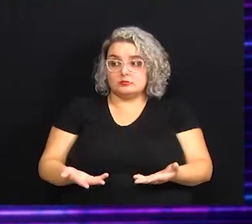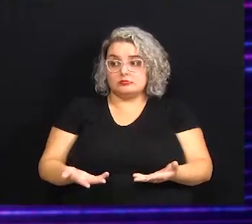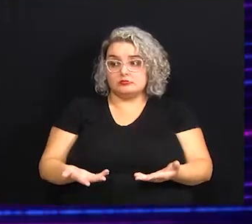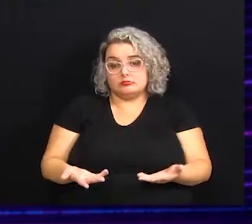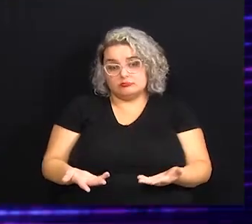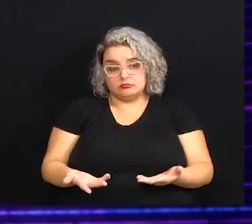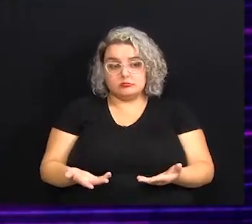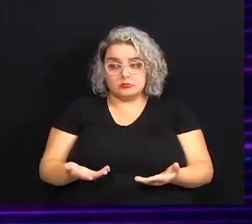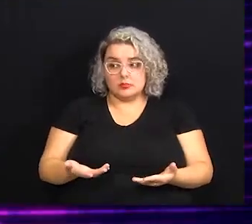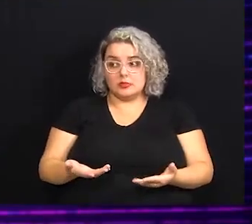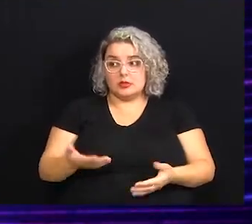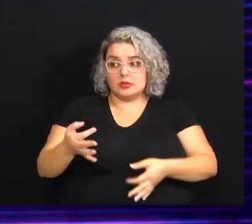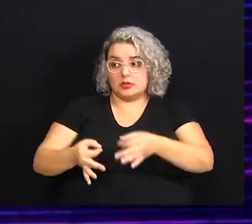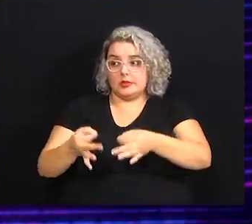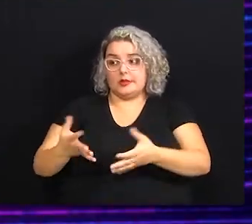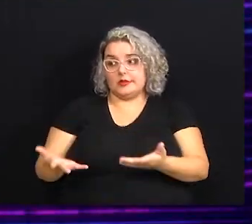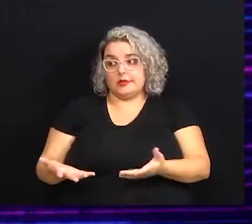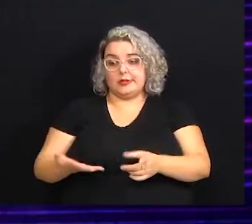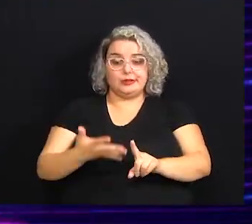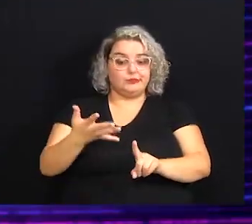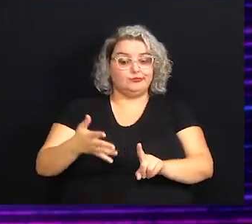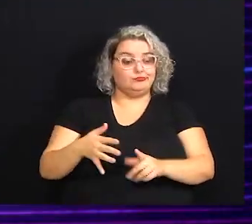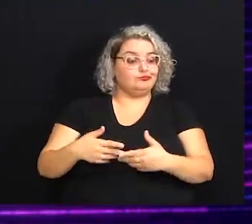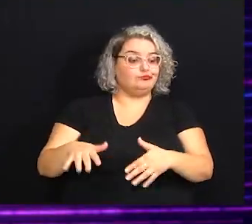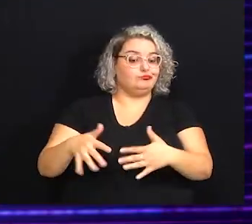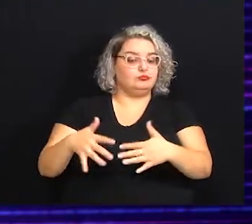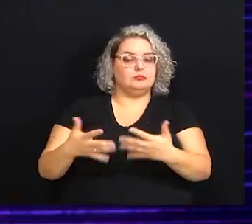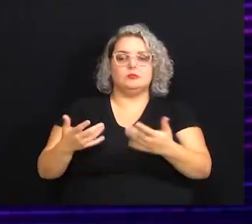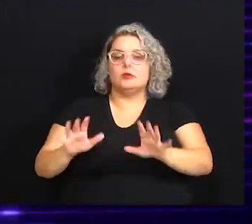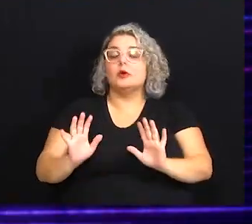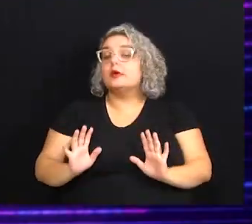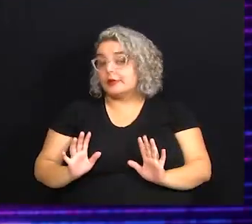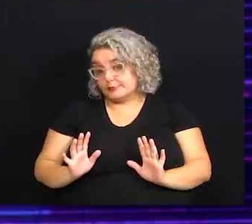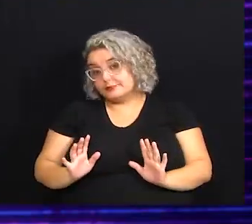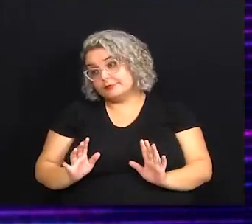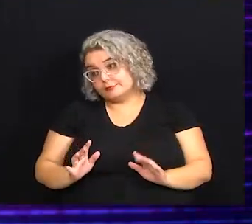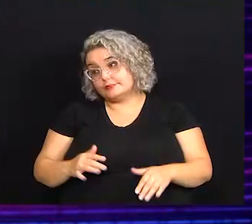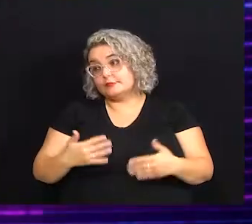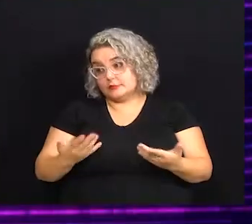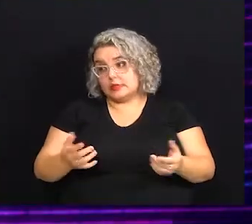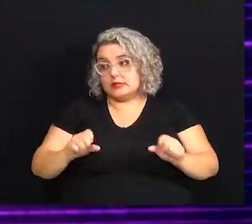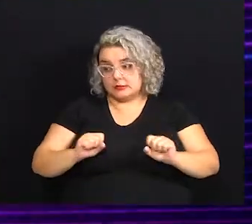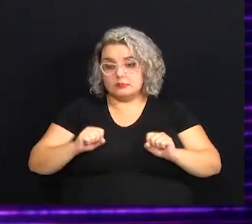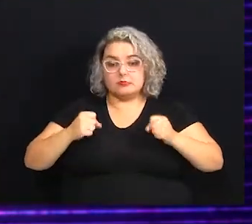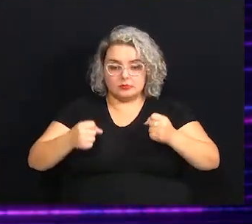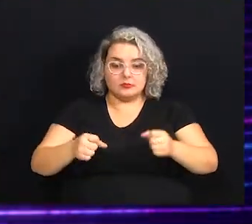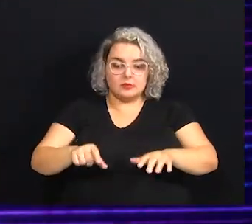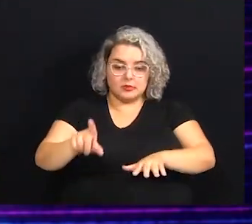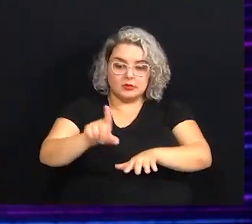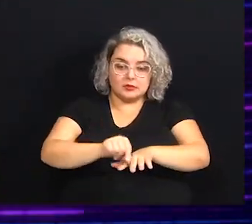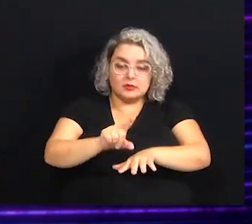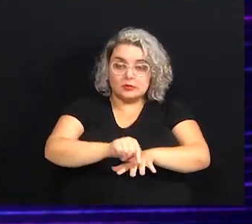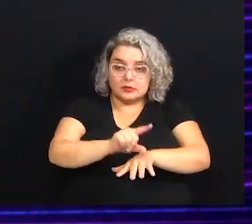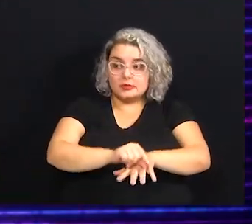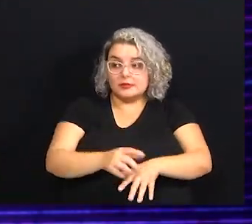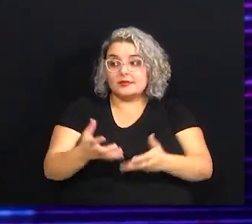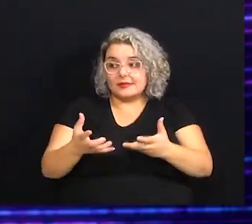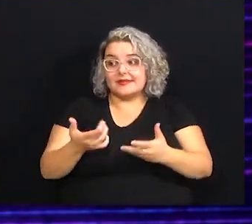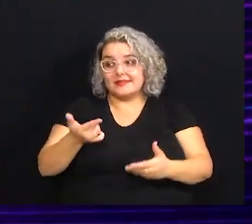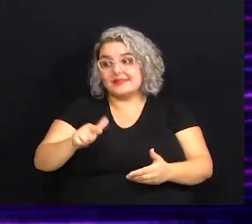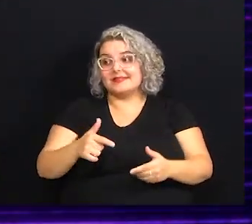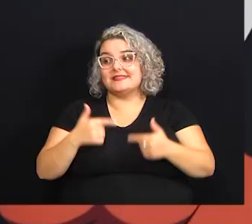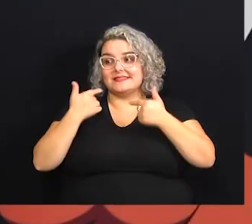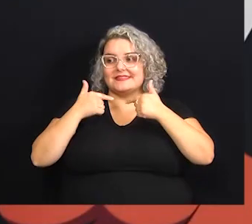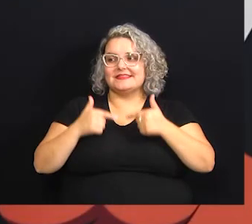e, tipo, julgam a LGBT, a pessoa já passa longe. Então, mas é uma luta que eu tô seguindo aí, que eu pretendo